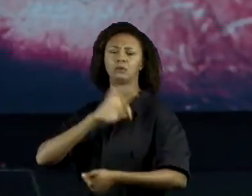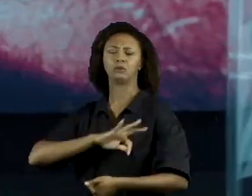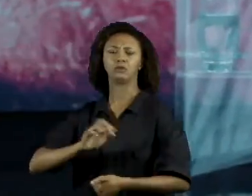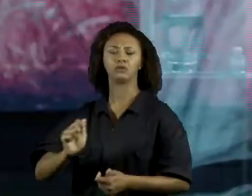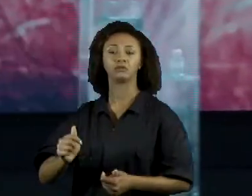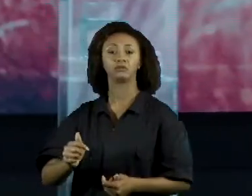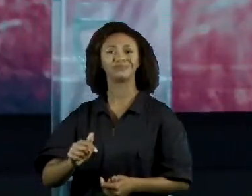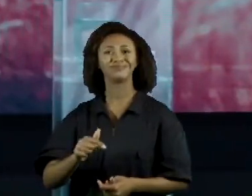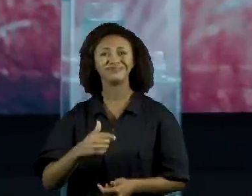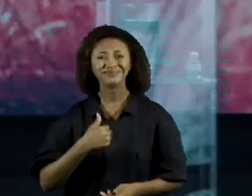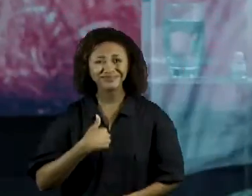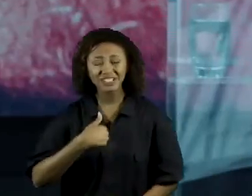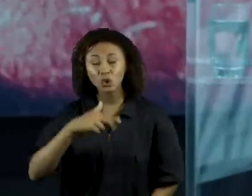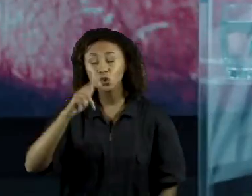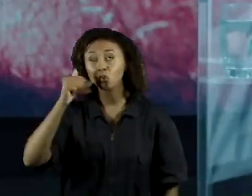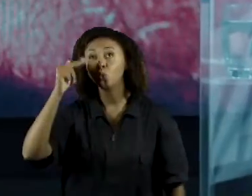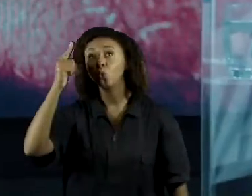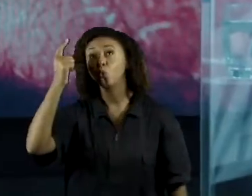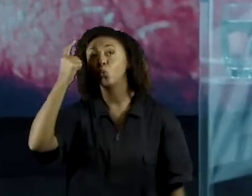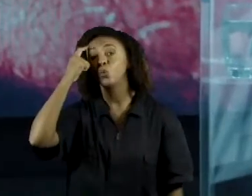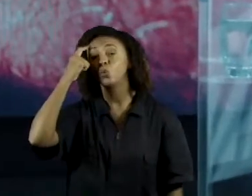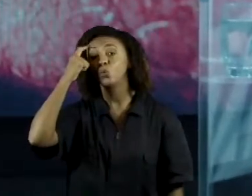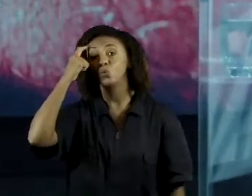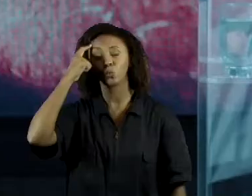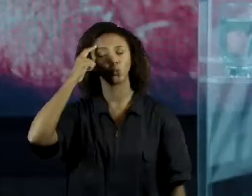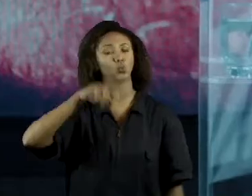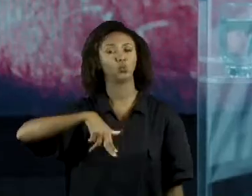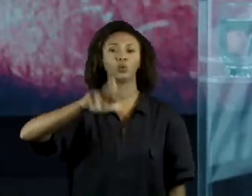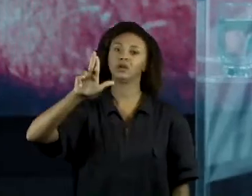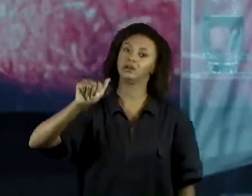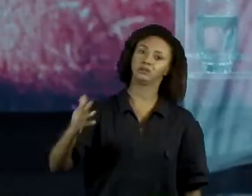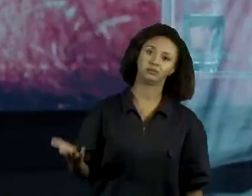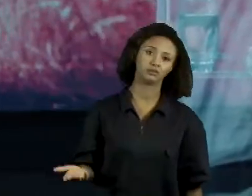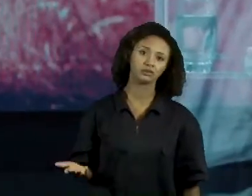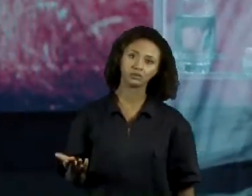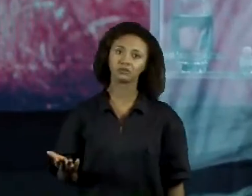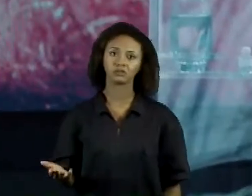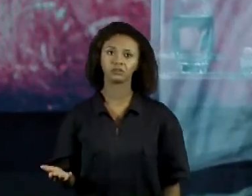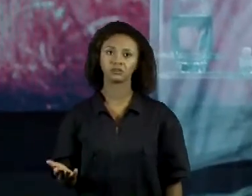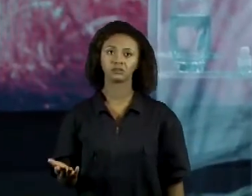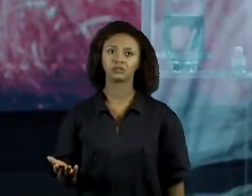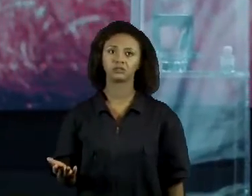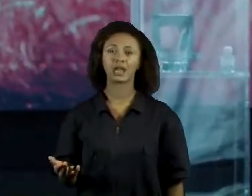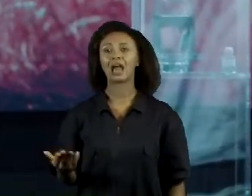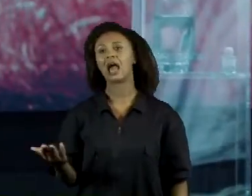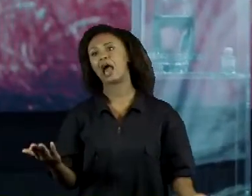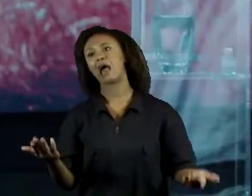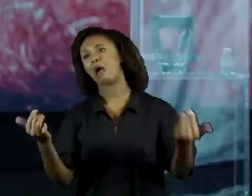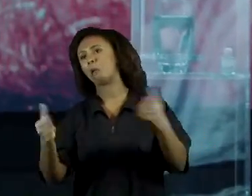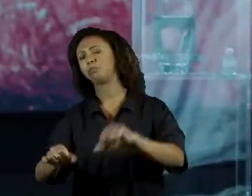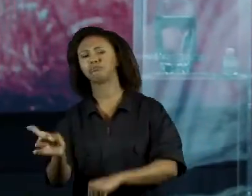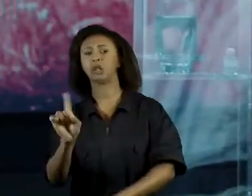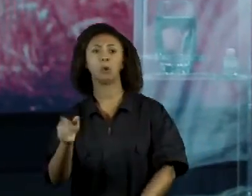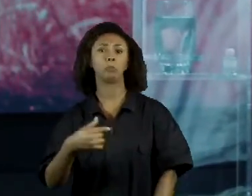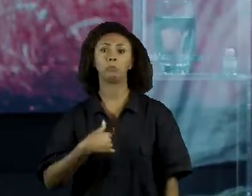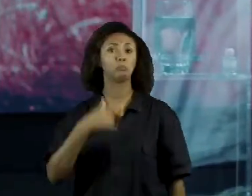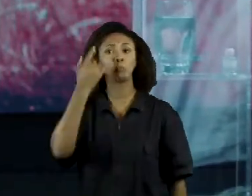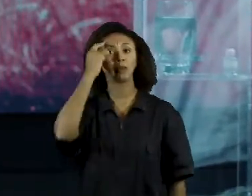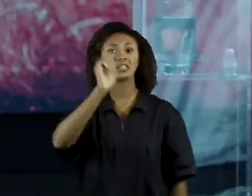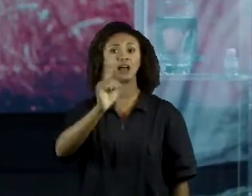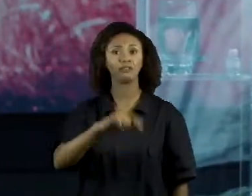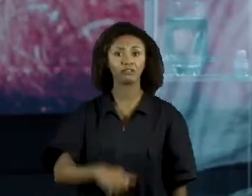nem passou na minha cabeça que pudesse não dar certo. Todos